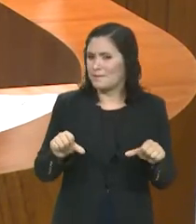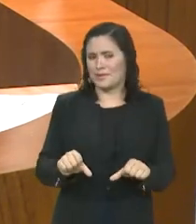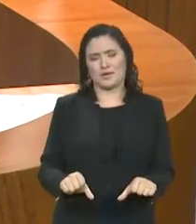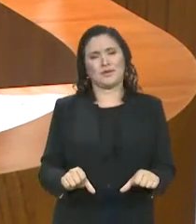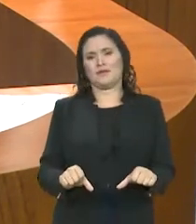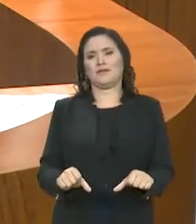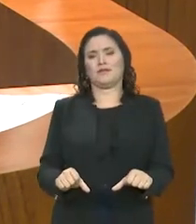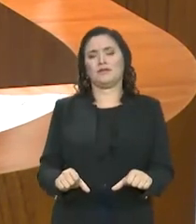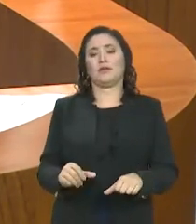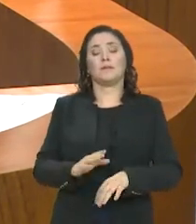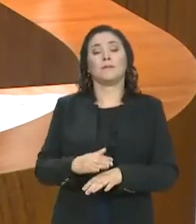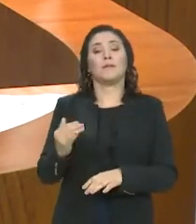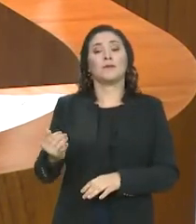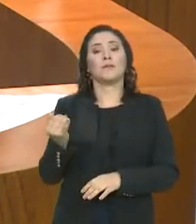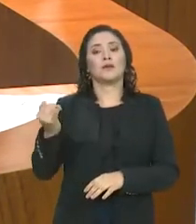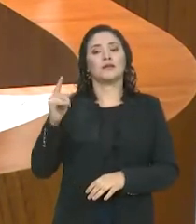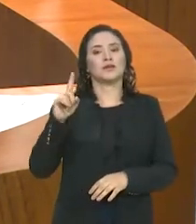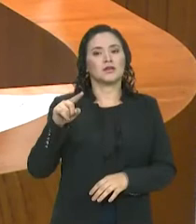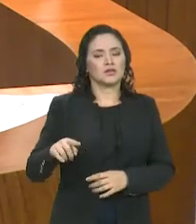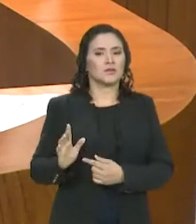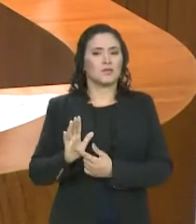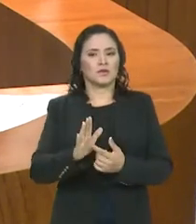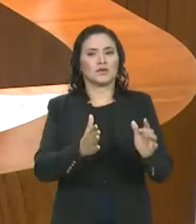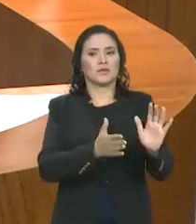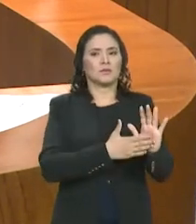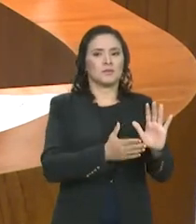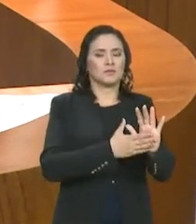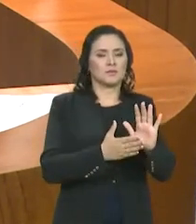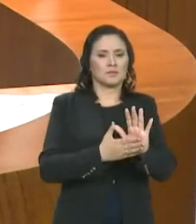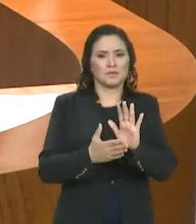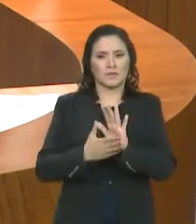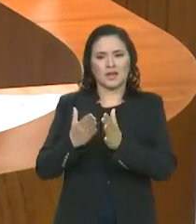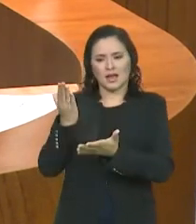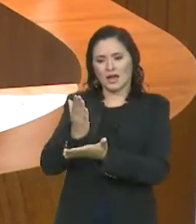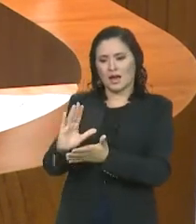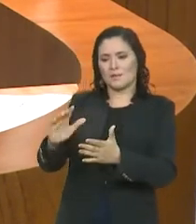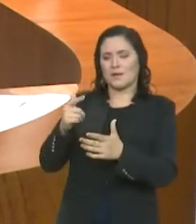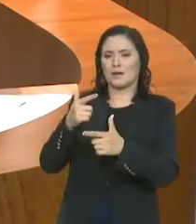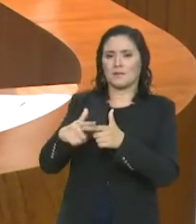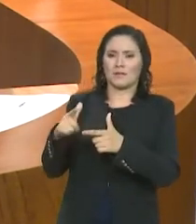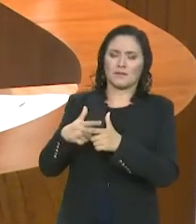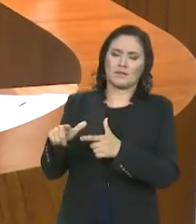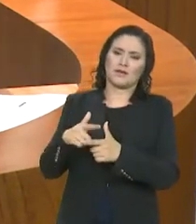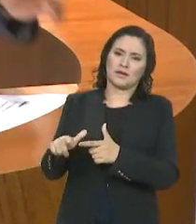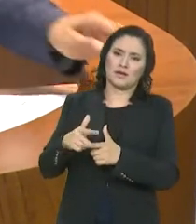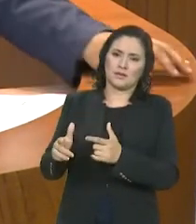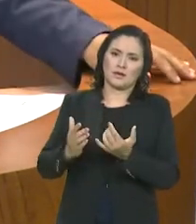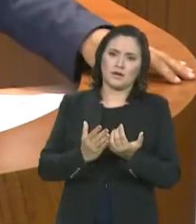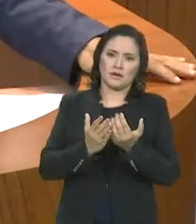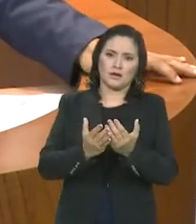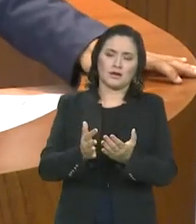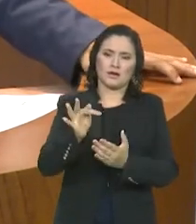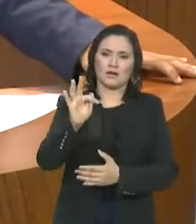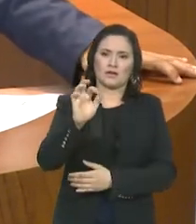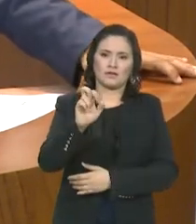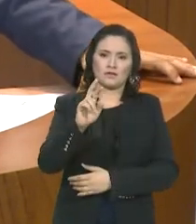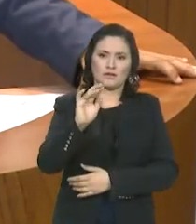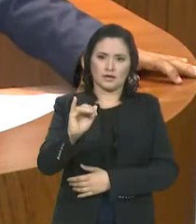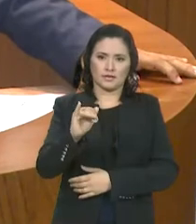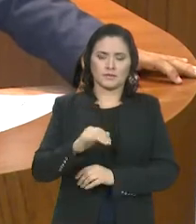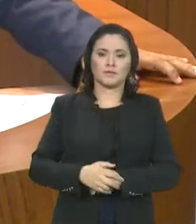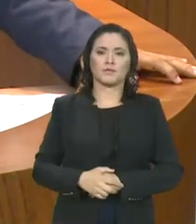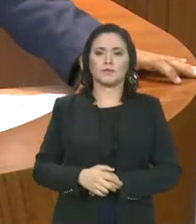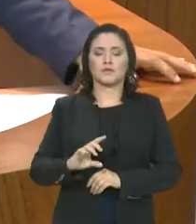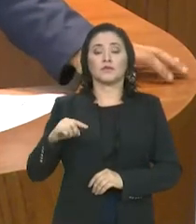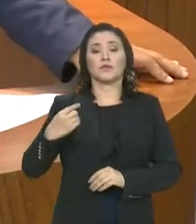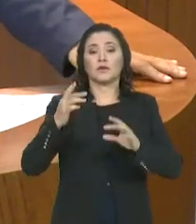apresentar soluções para os problemas do transporte de ferro do Estado do Maranhão. O nosso respeito à população da